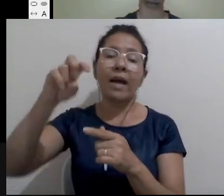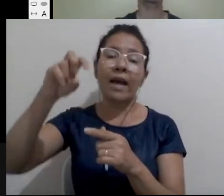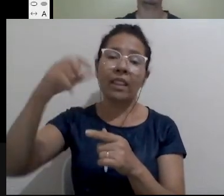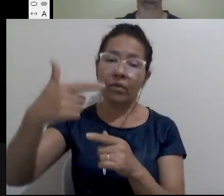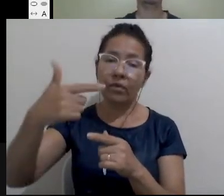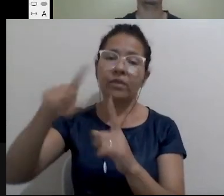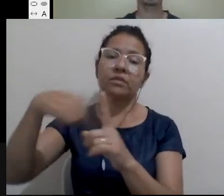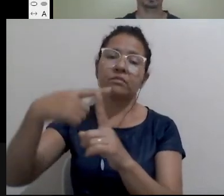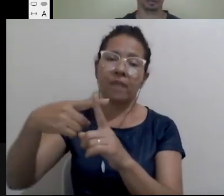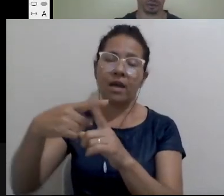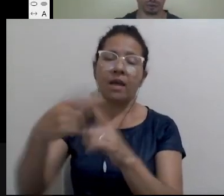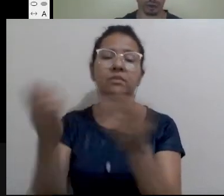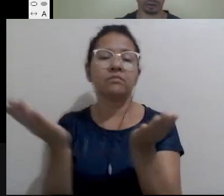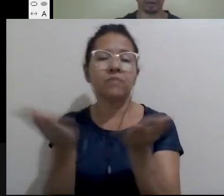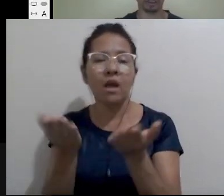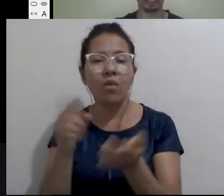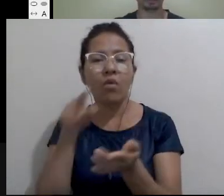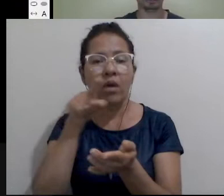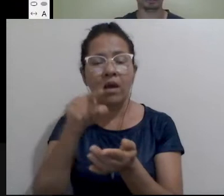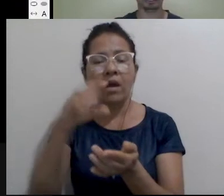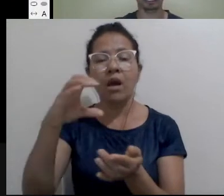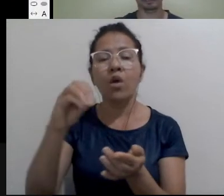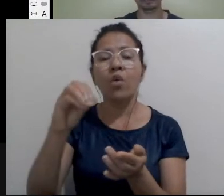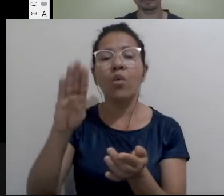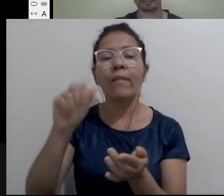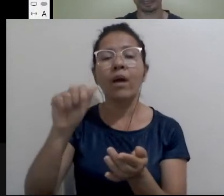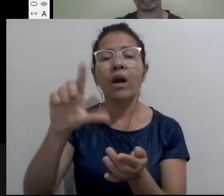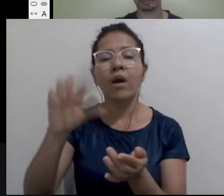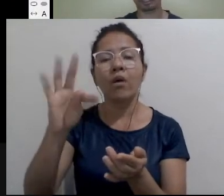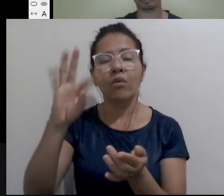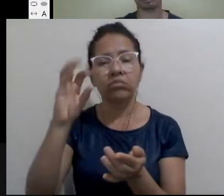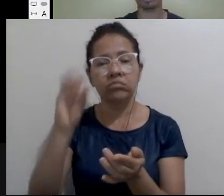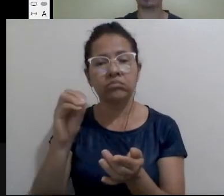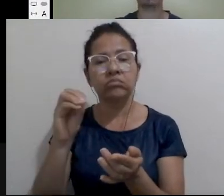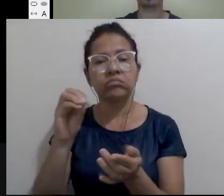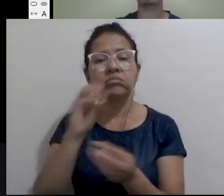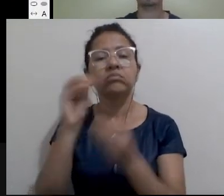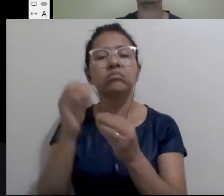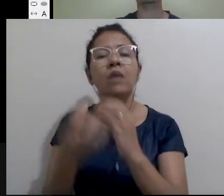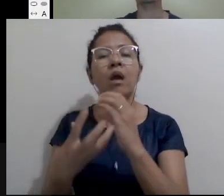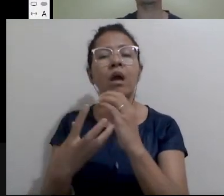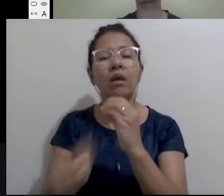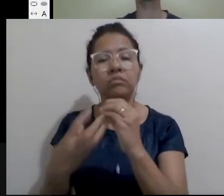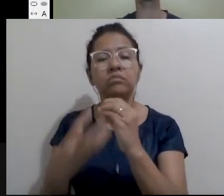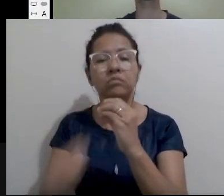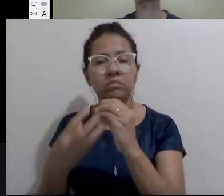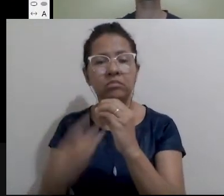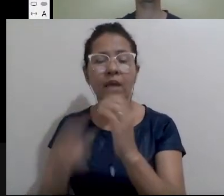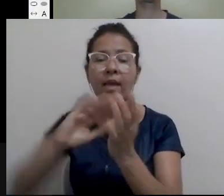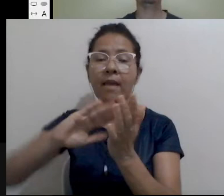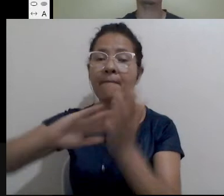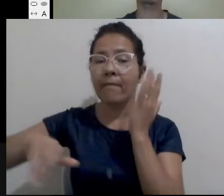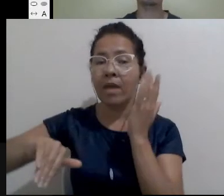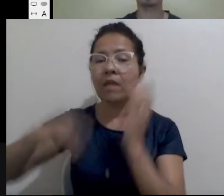caso a gente vai abordar isso em relação ao cobalto, que ele está no estado de oxidação 3+, ou seja, perde 3 elétrons